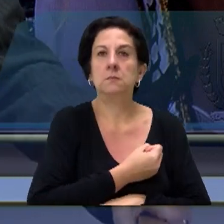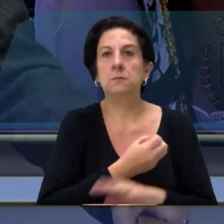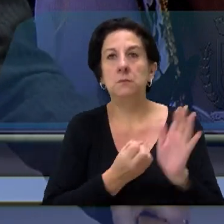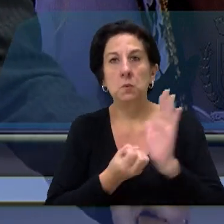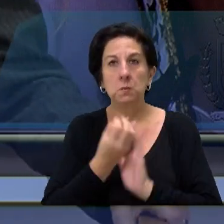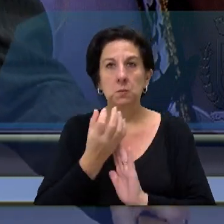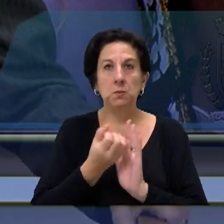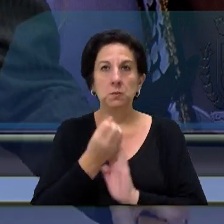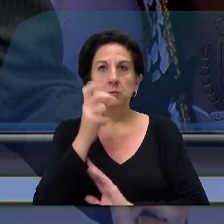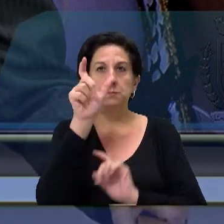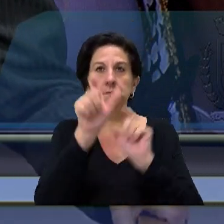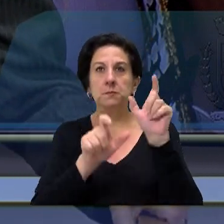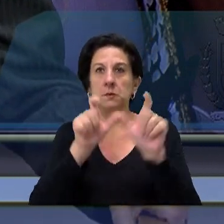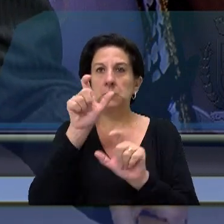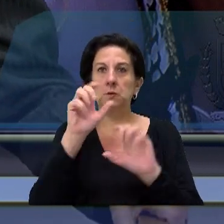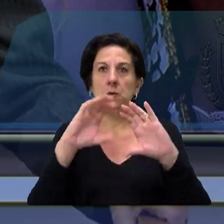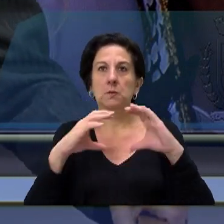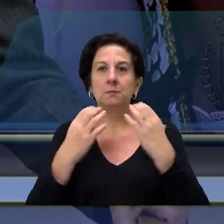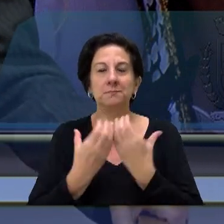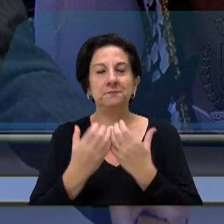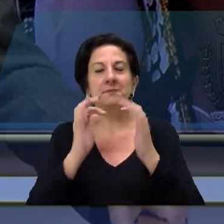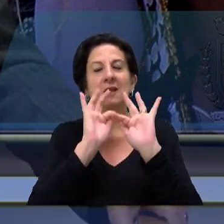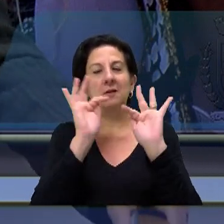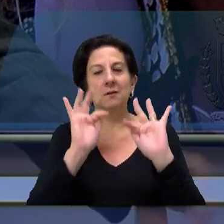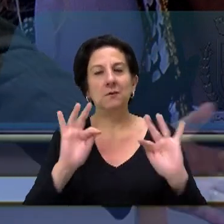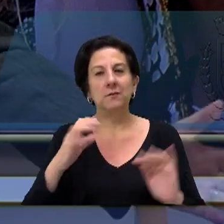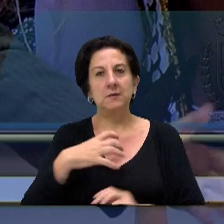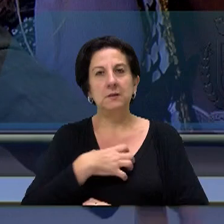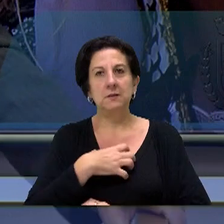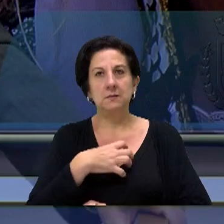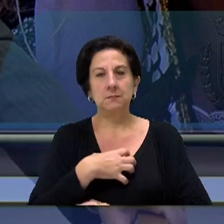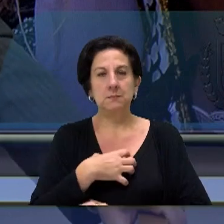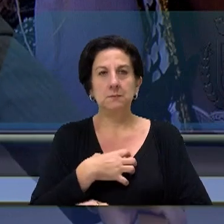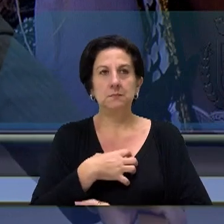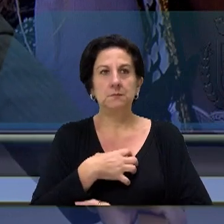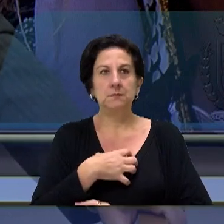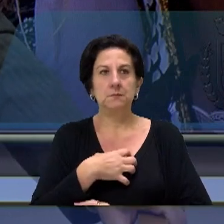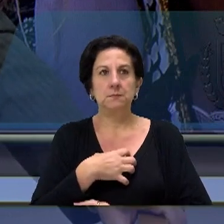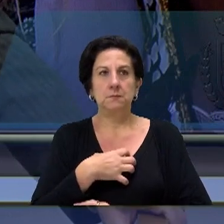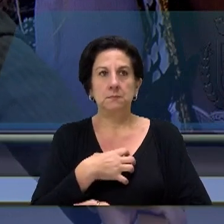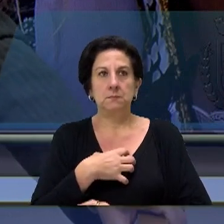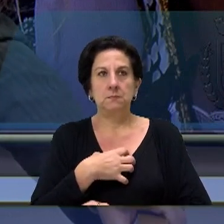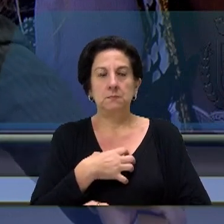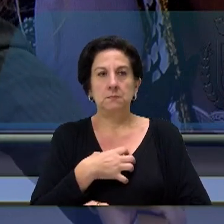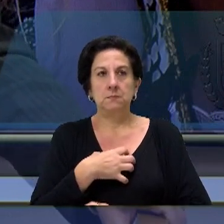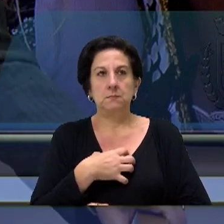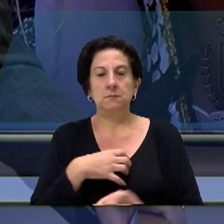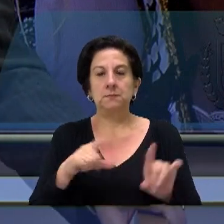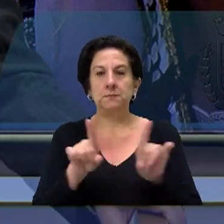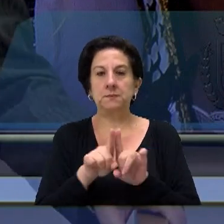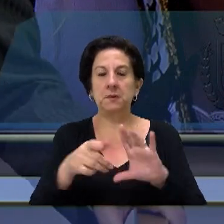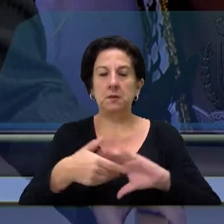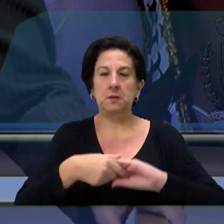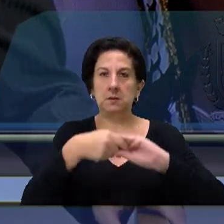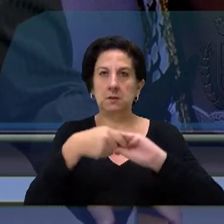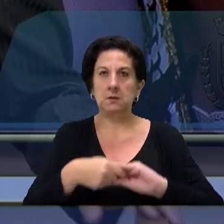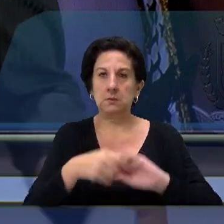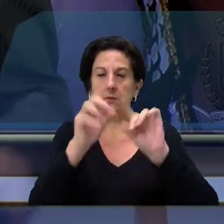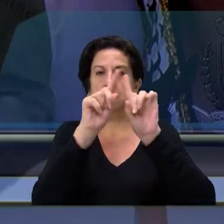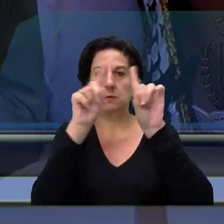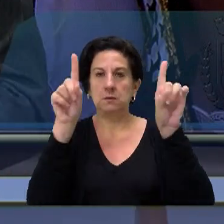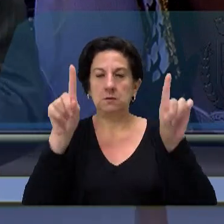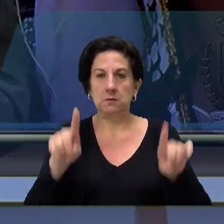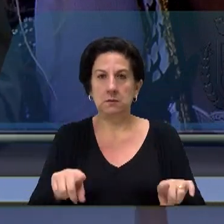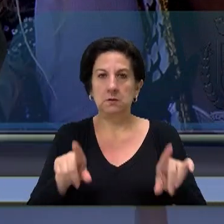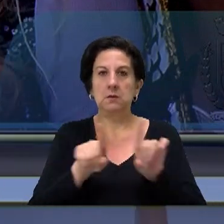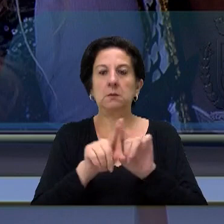de pessoas da nossa comunidade, ficamos felizes pela medida. A nossa saudação aos nossos servidores,